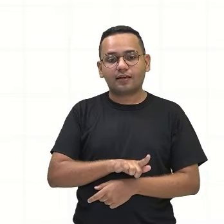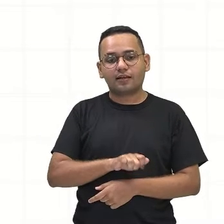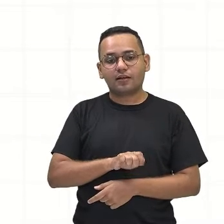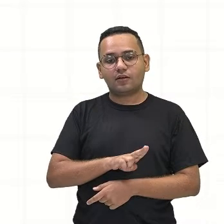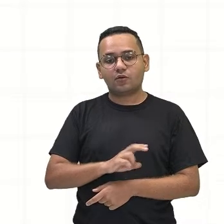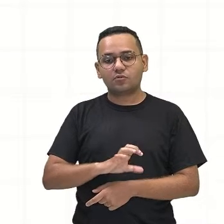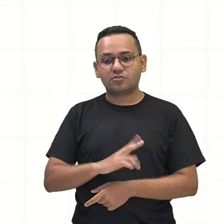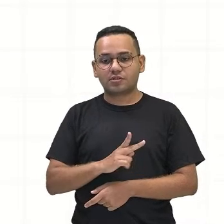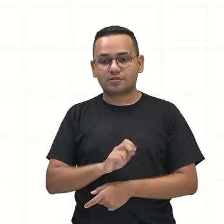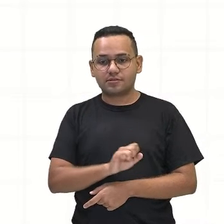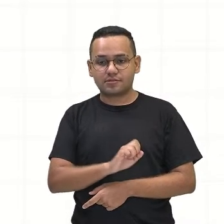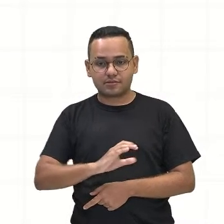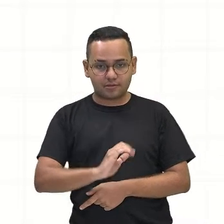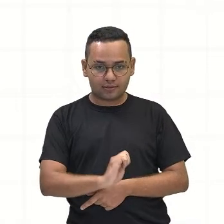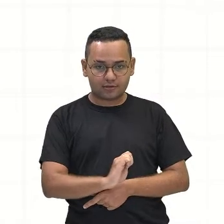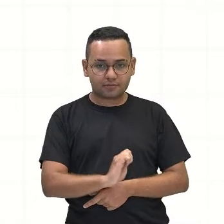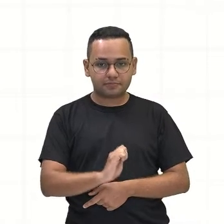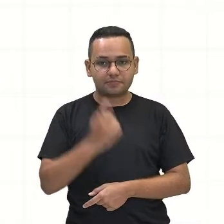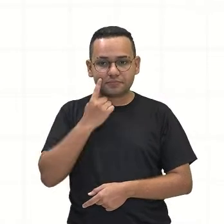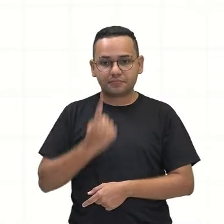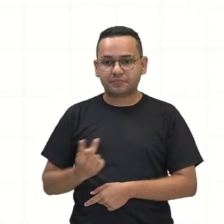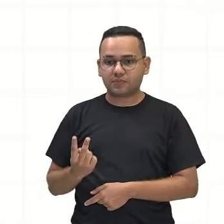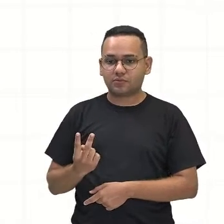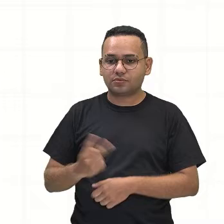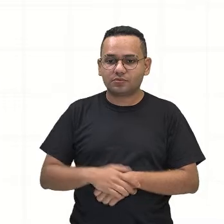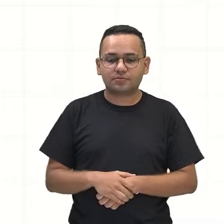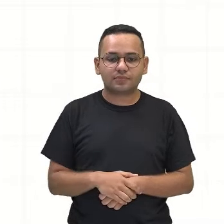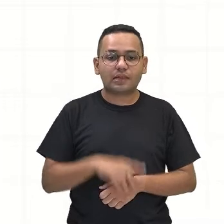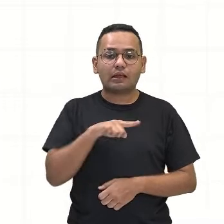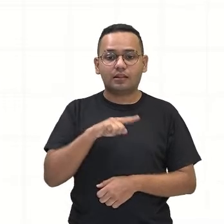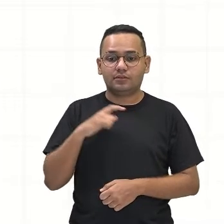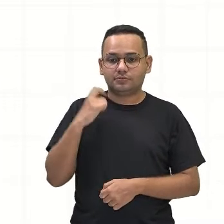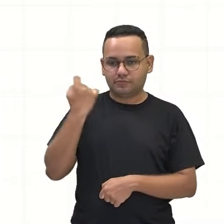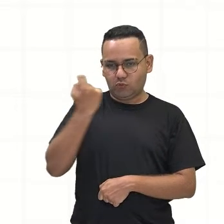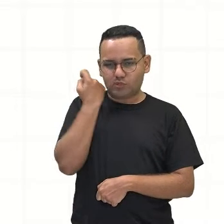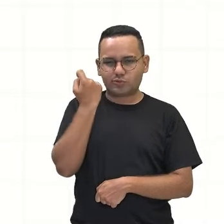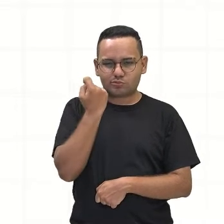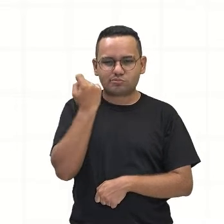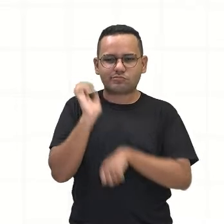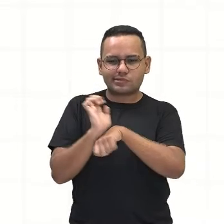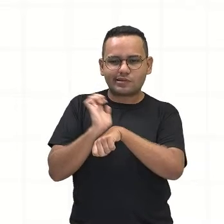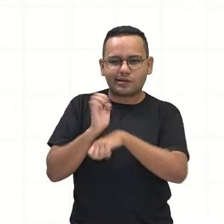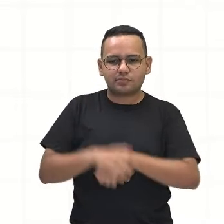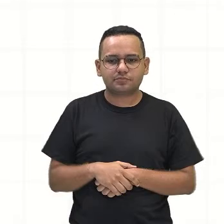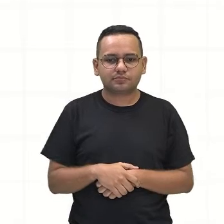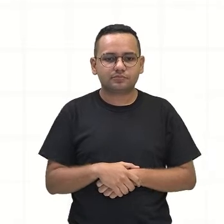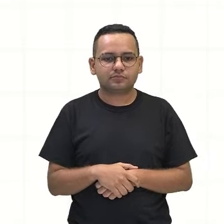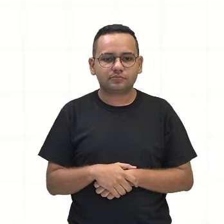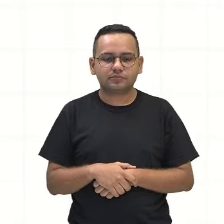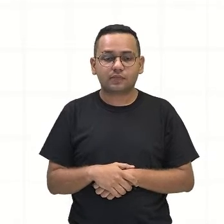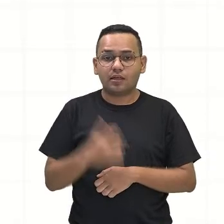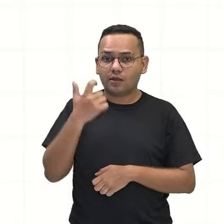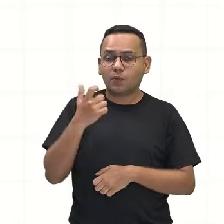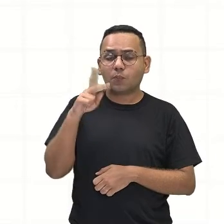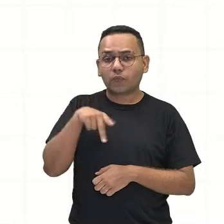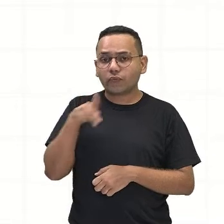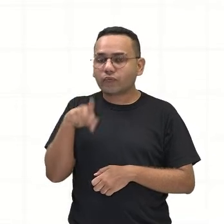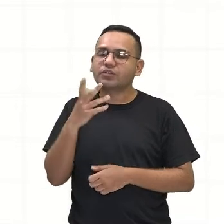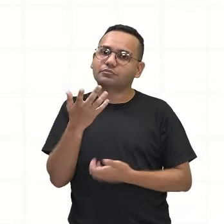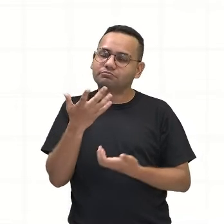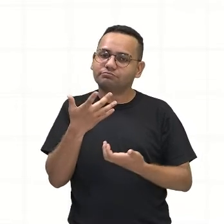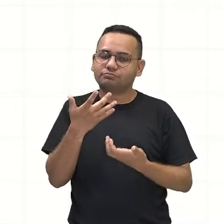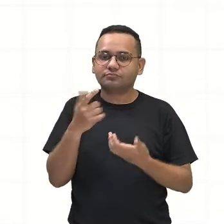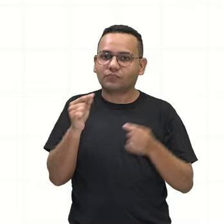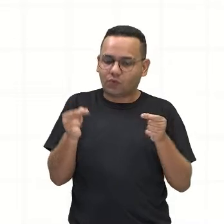né? Gauchesca, lá do Rio Grande do Sul, né? O professor Alexandre vem lá das